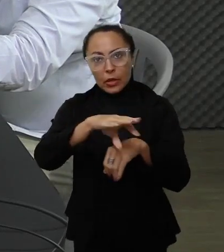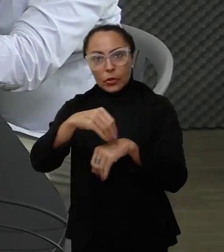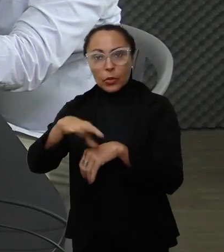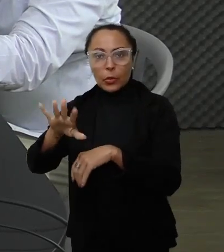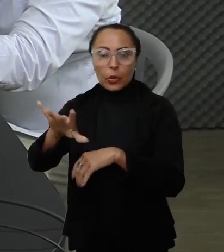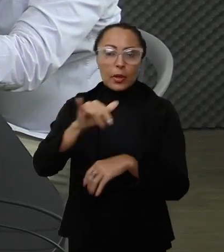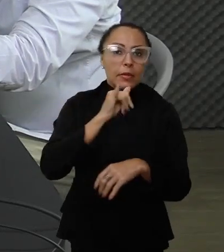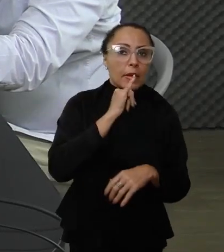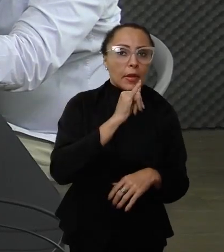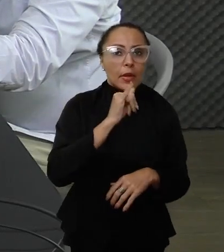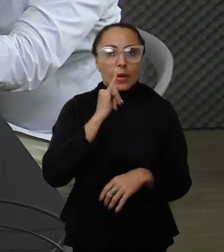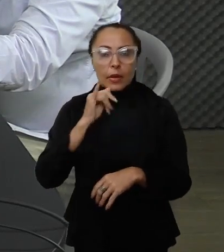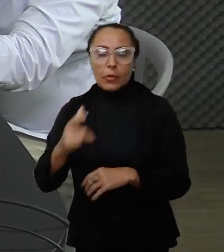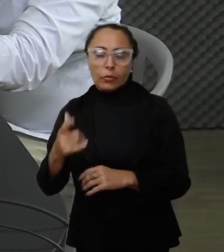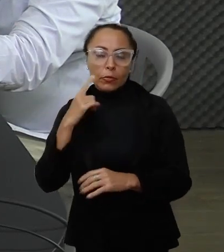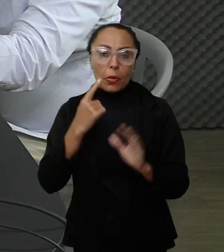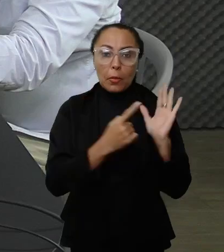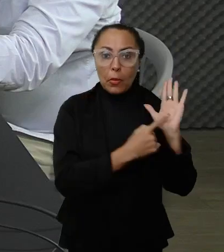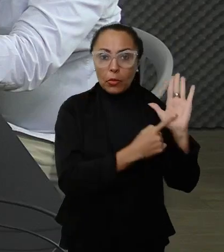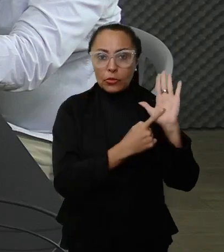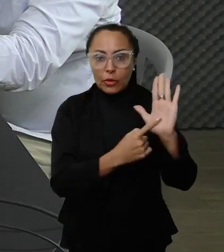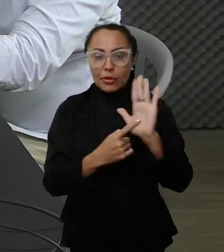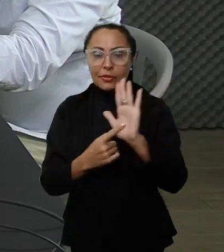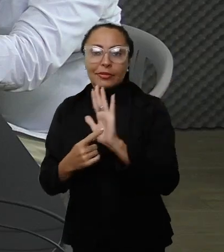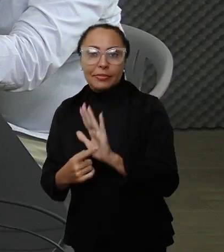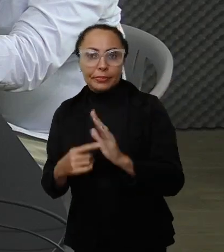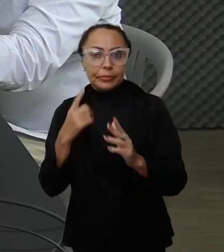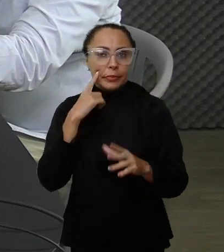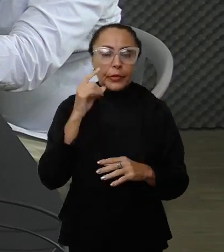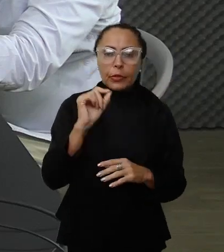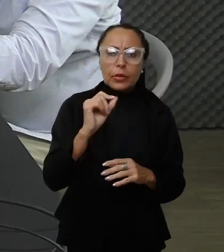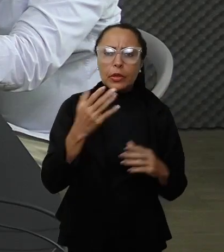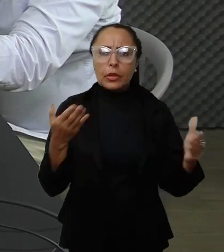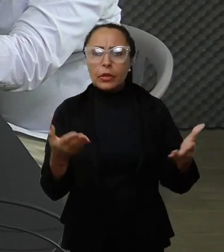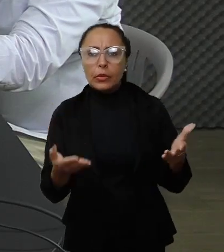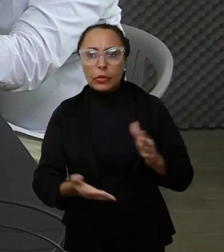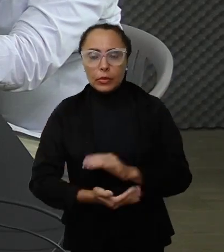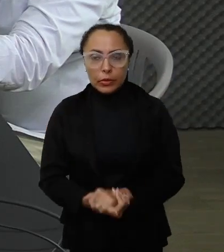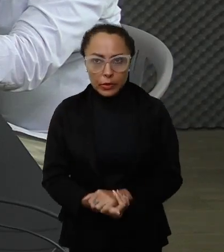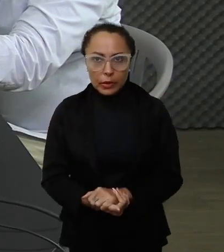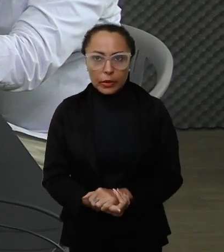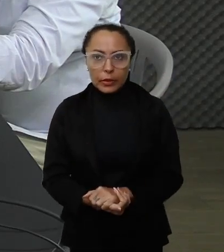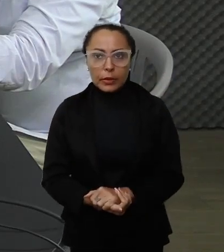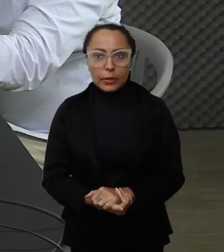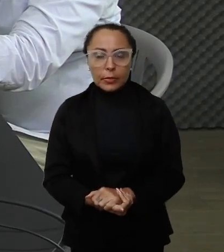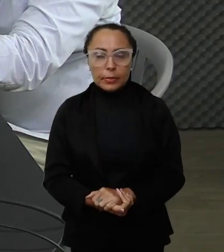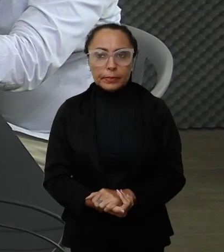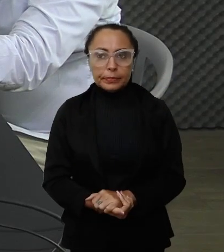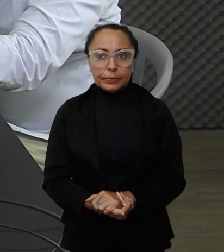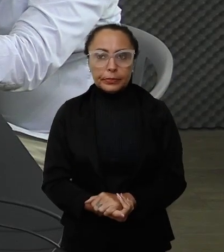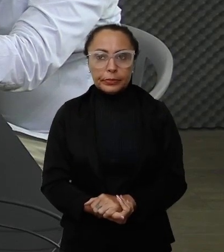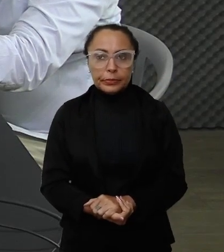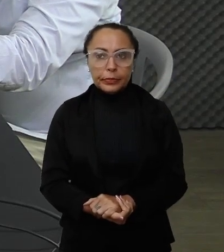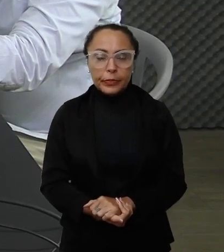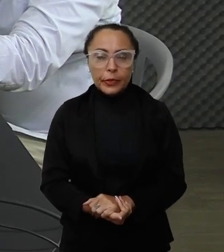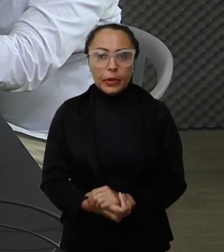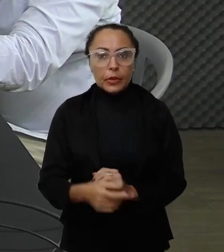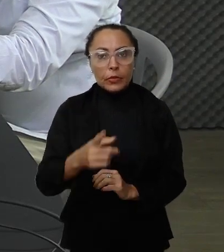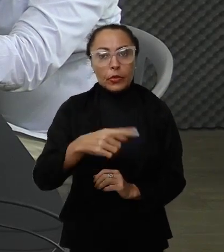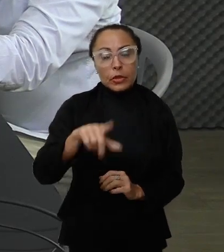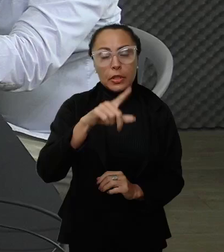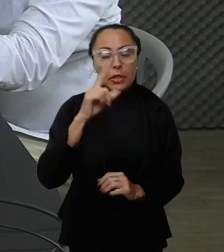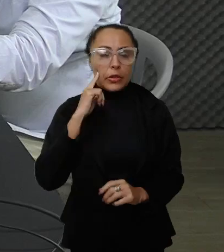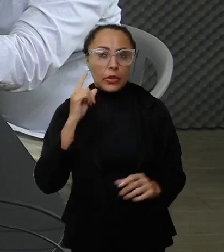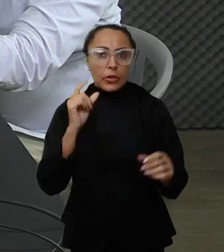Exemplo. Mostrando. E esse exemplo é o quê, Hugo? É comunicação. Né? E aí você, a partir do momento que você faz